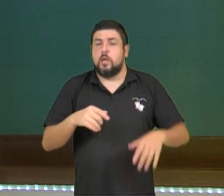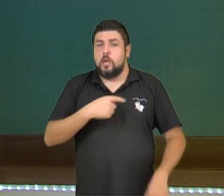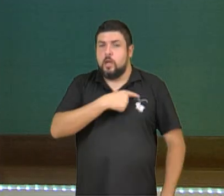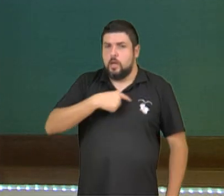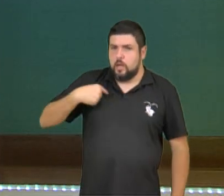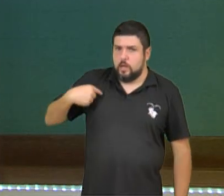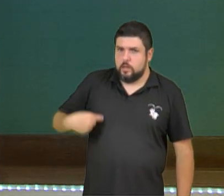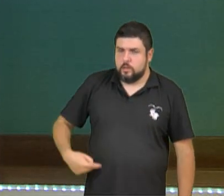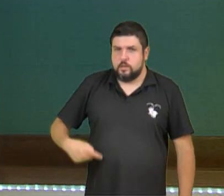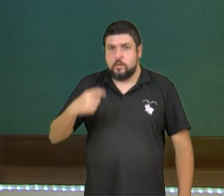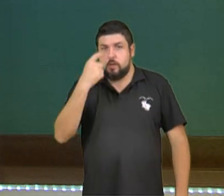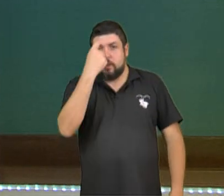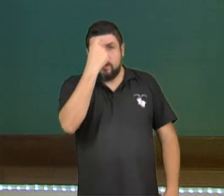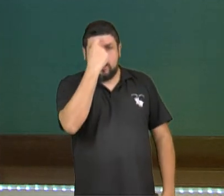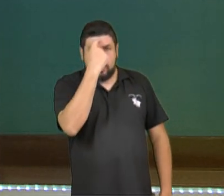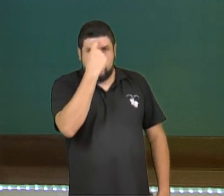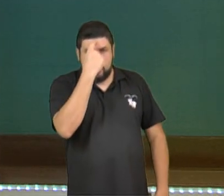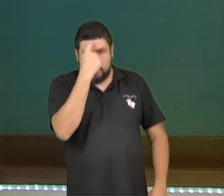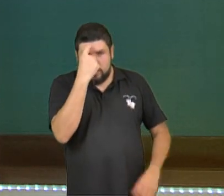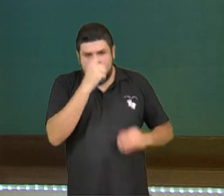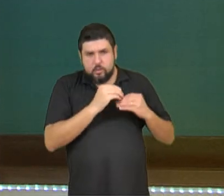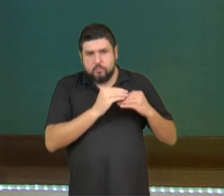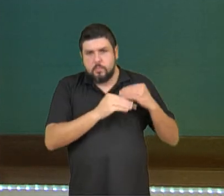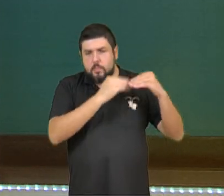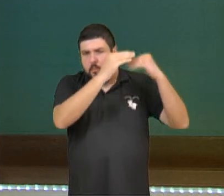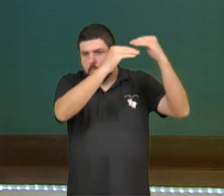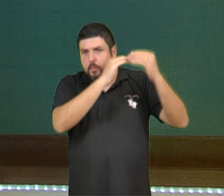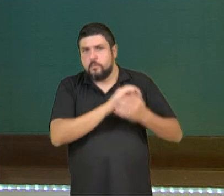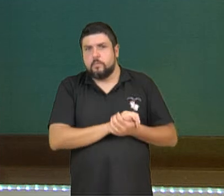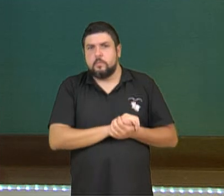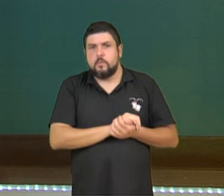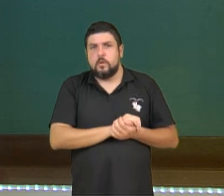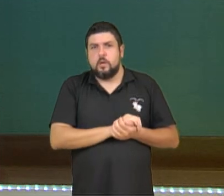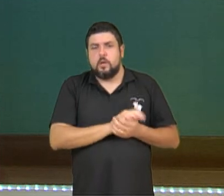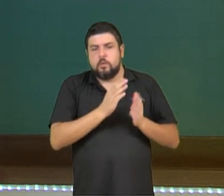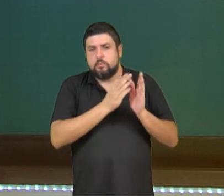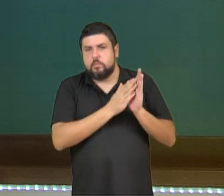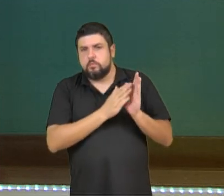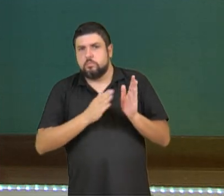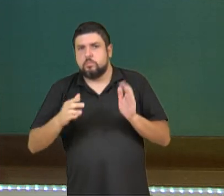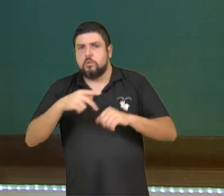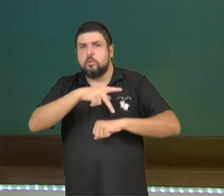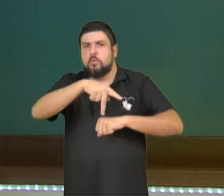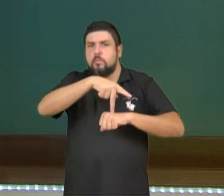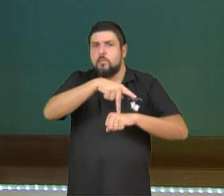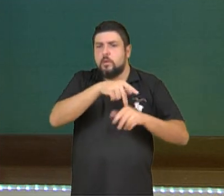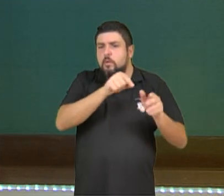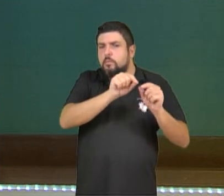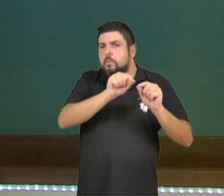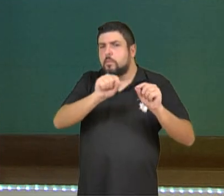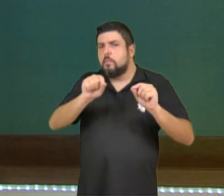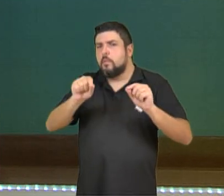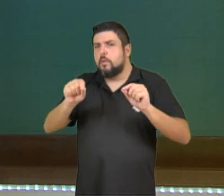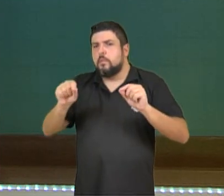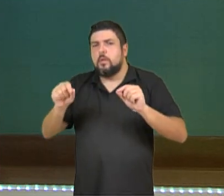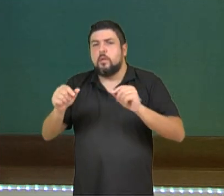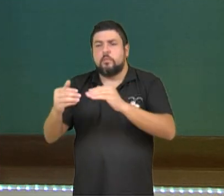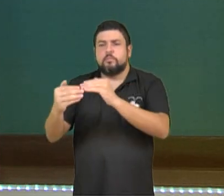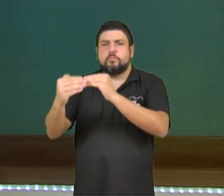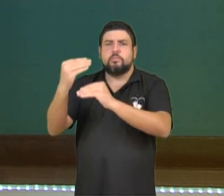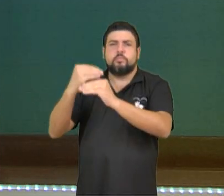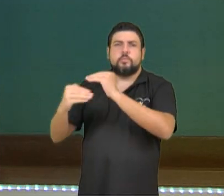crescendo, nós tivemos um valor agregado no PIB, enquanto que todos esses outros aqui tiveram um decréscimo, ou seja, tiveram